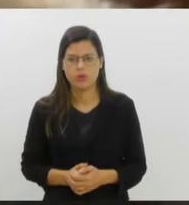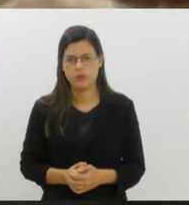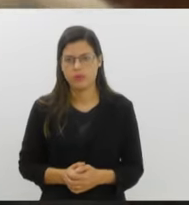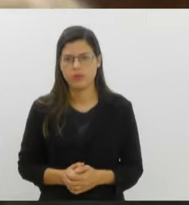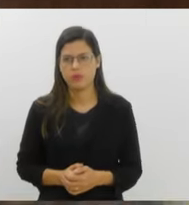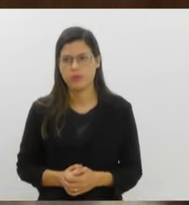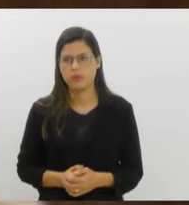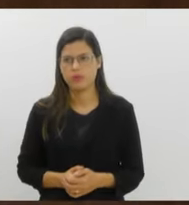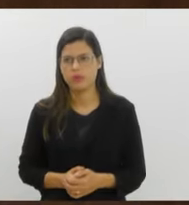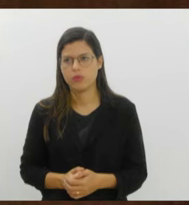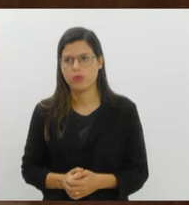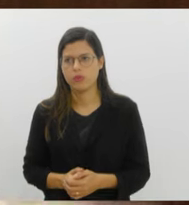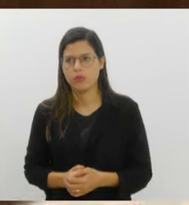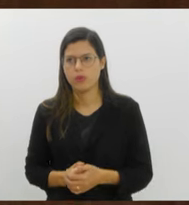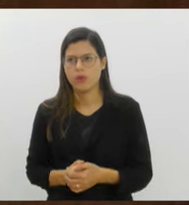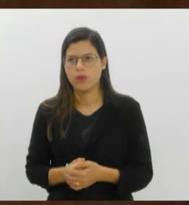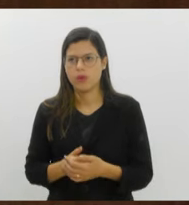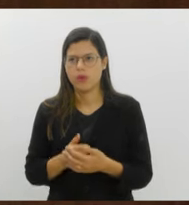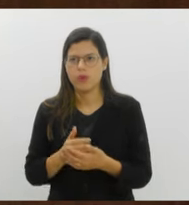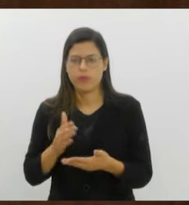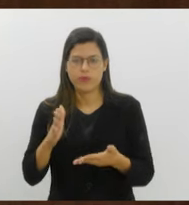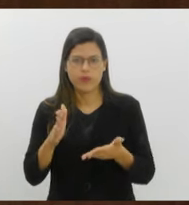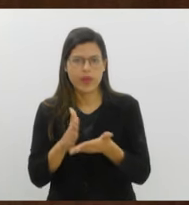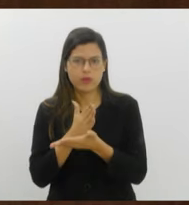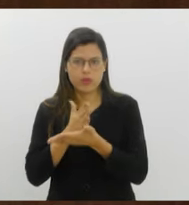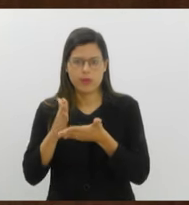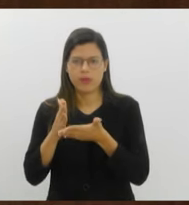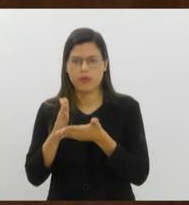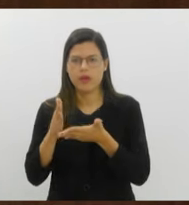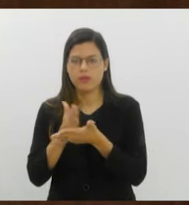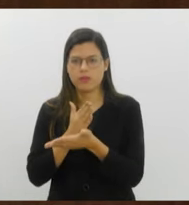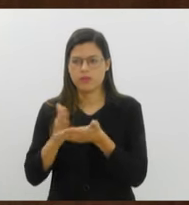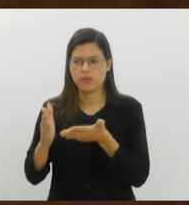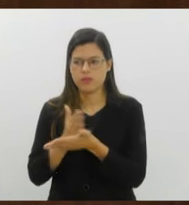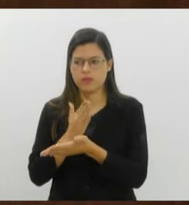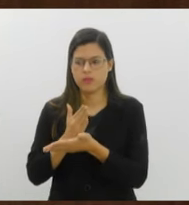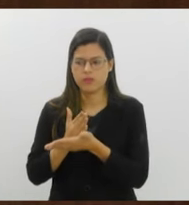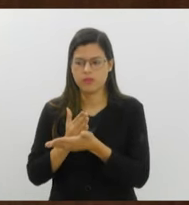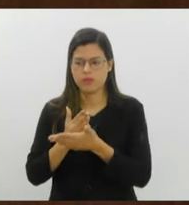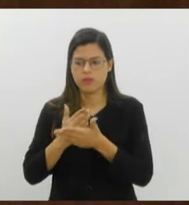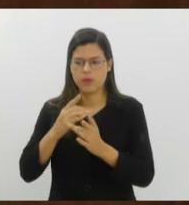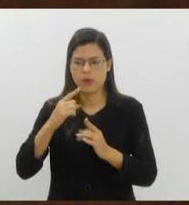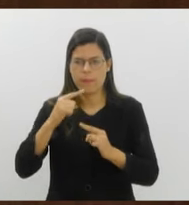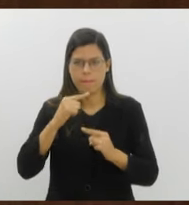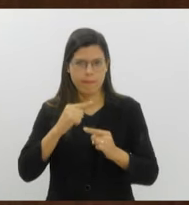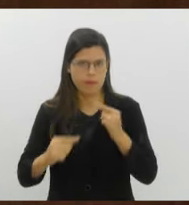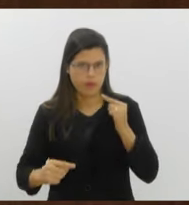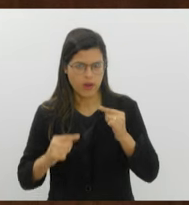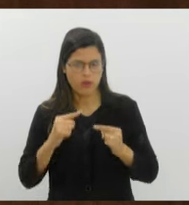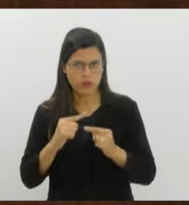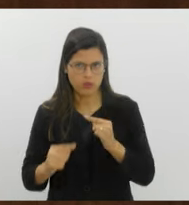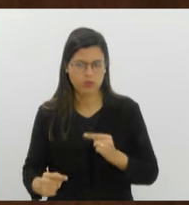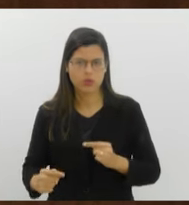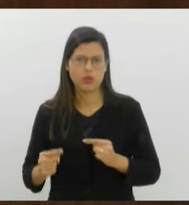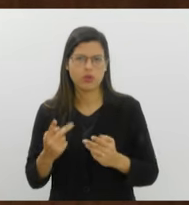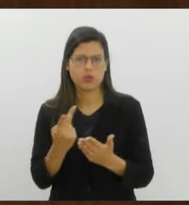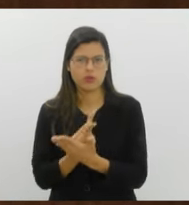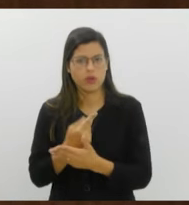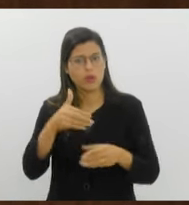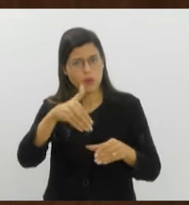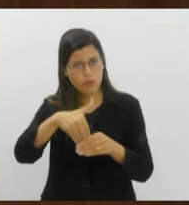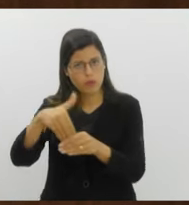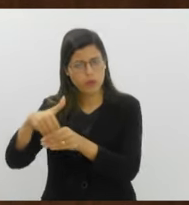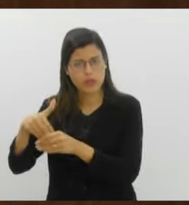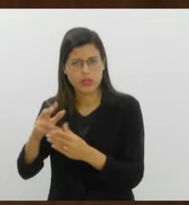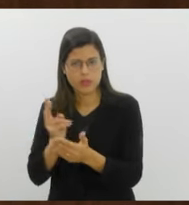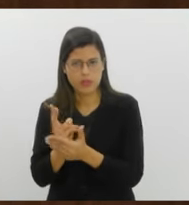alguns vetos que aconteceram na 9537, em que aqui eu fiz questão de votar sempre com a nossa corporação,